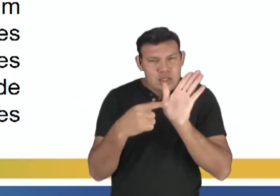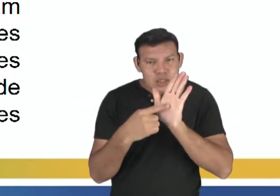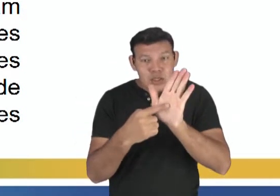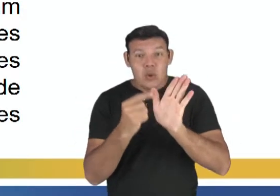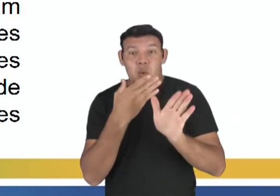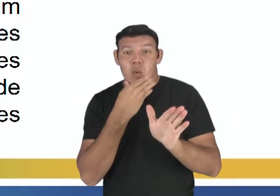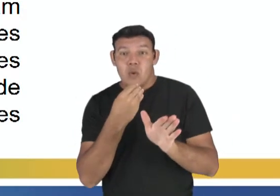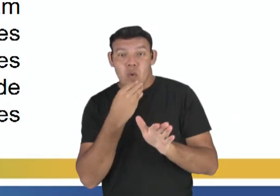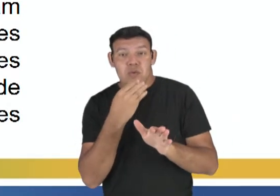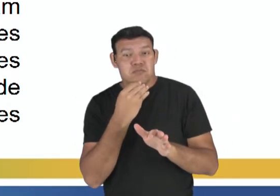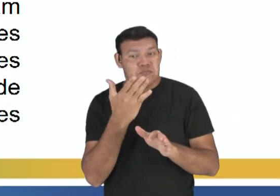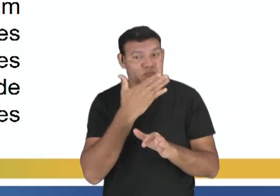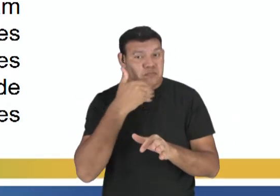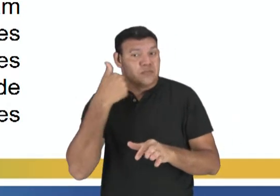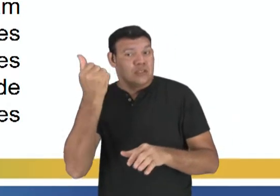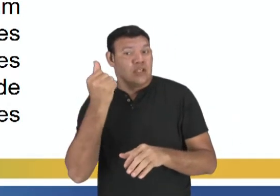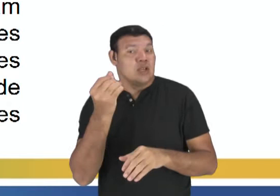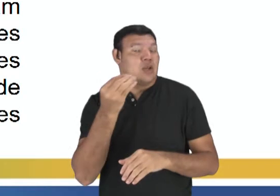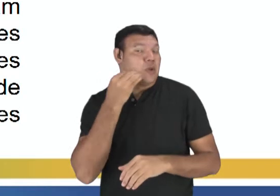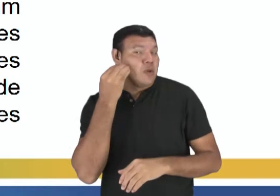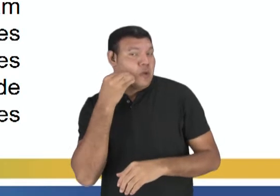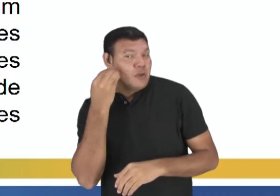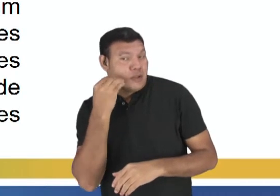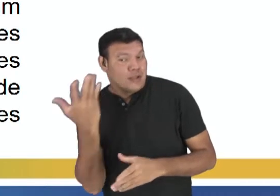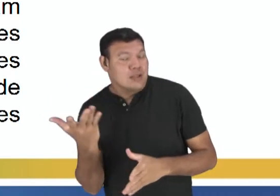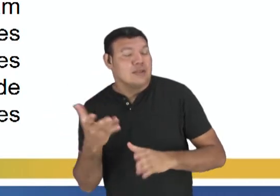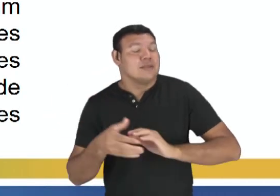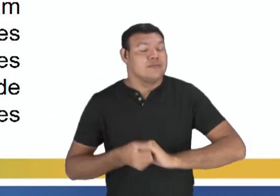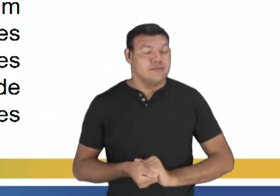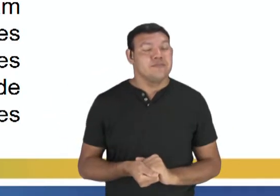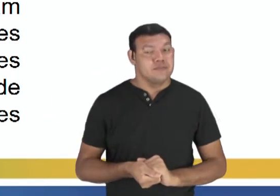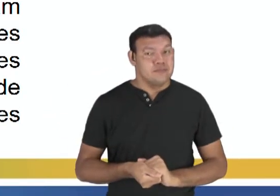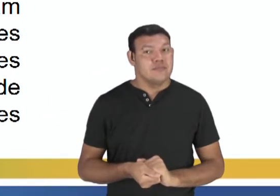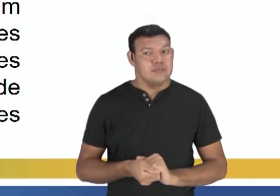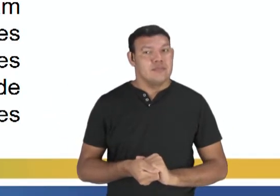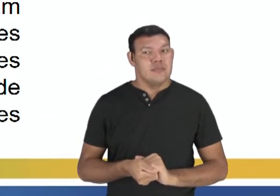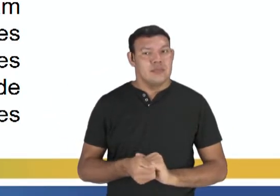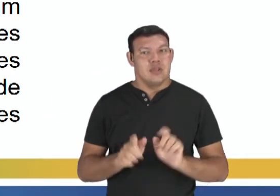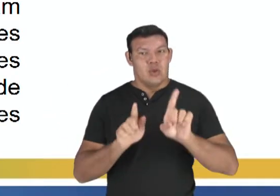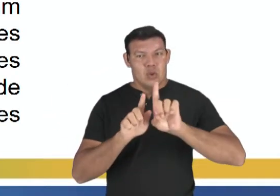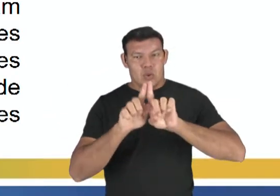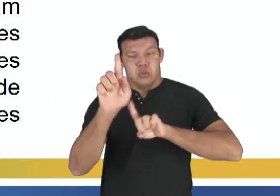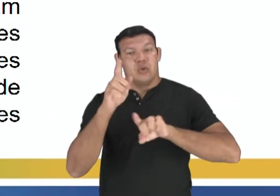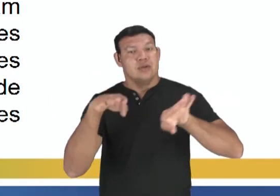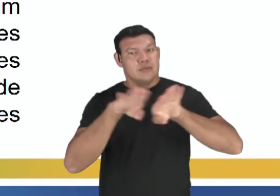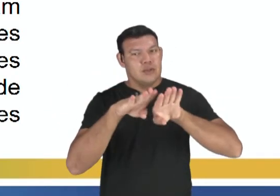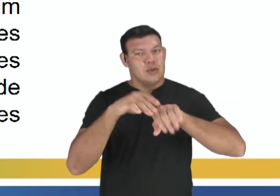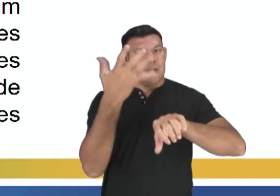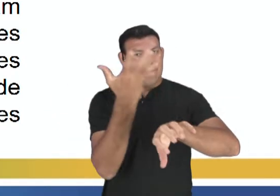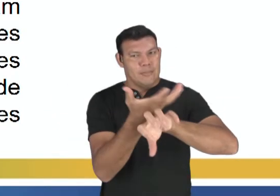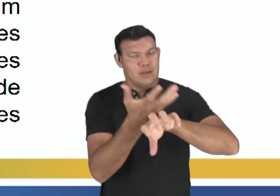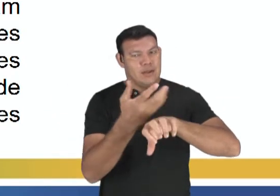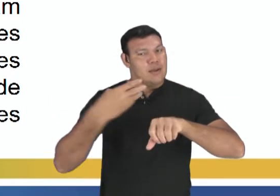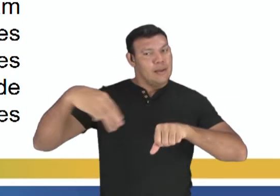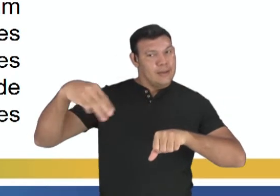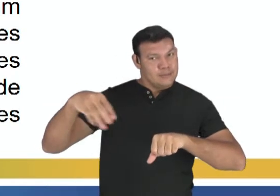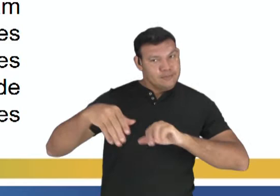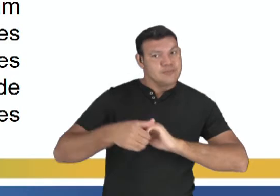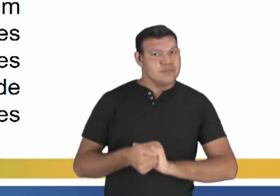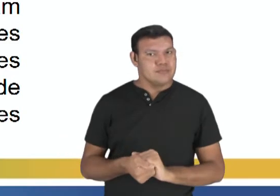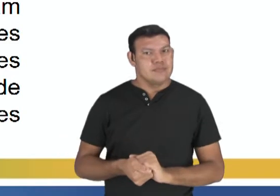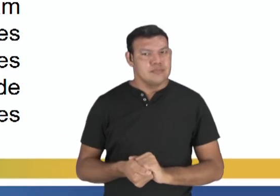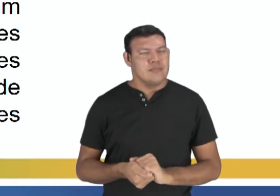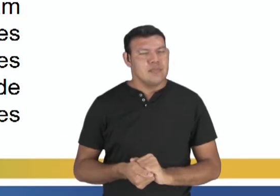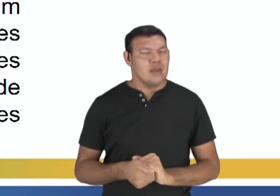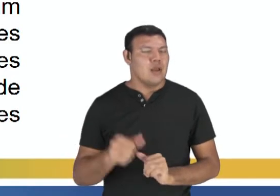indicavam que homens se saíam melhor em testes de orientação espacial e outras habilidades matemáticas, o que levou à conclusão